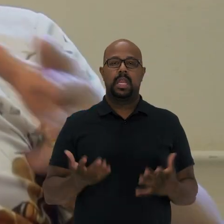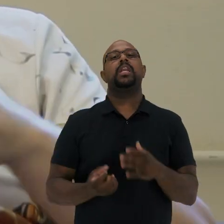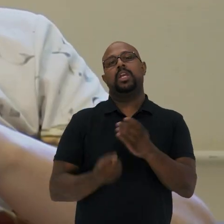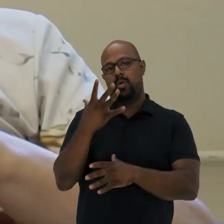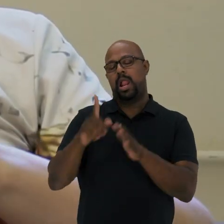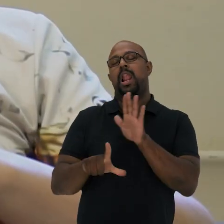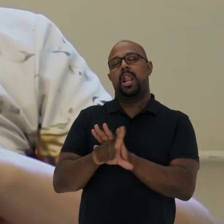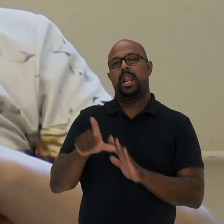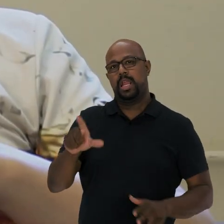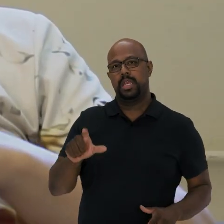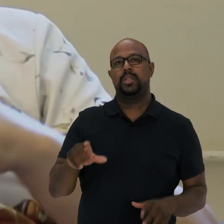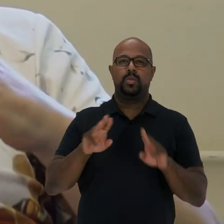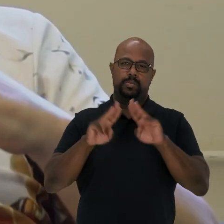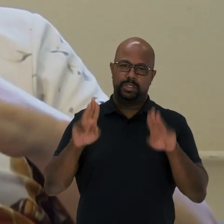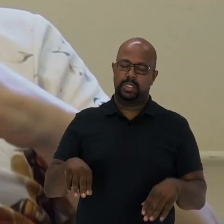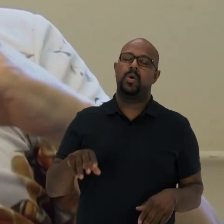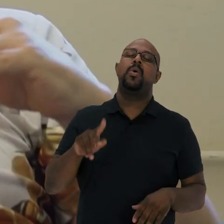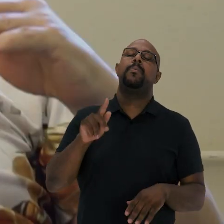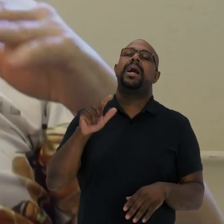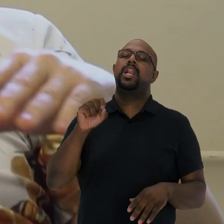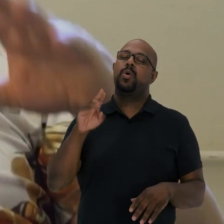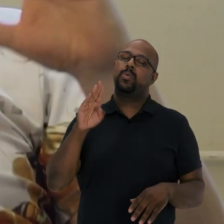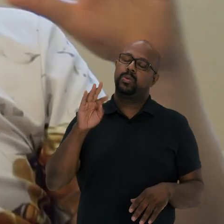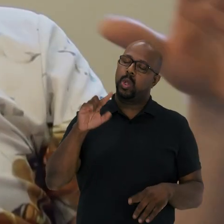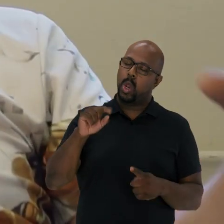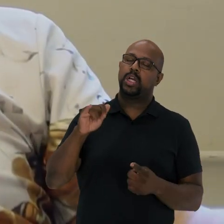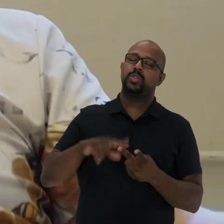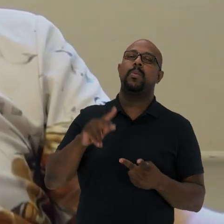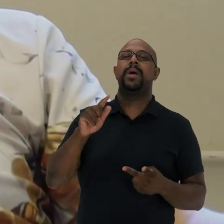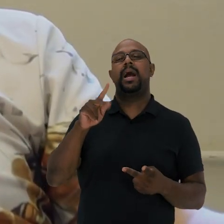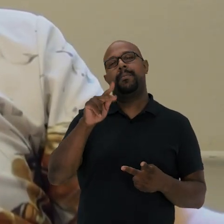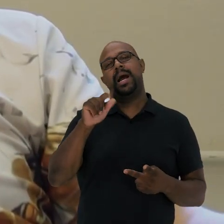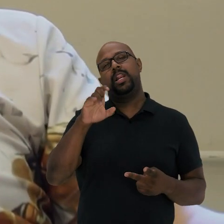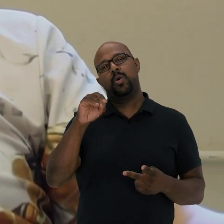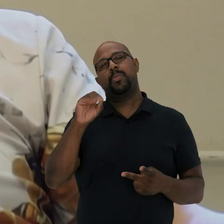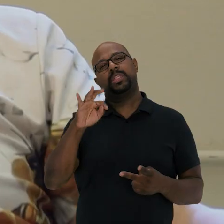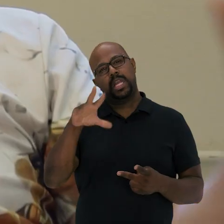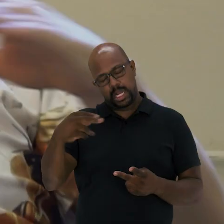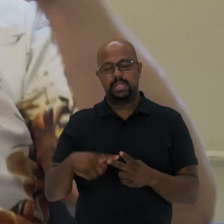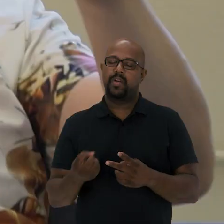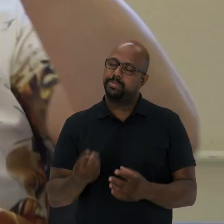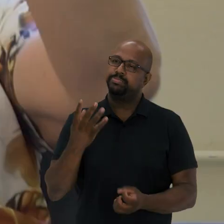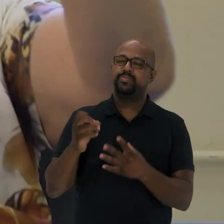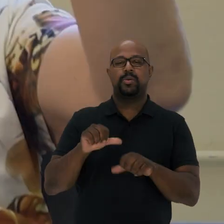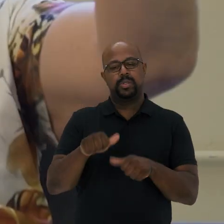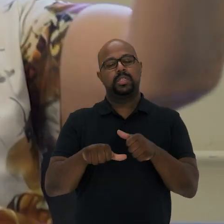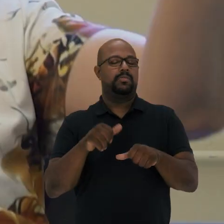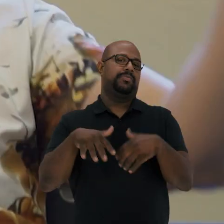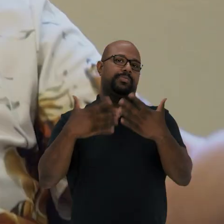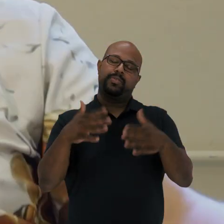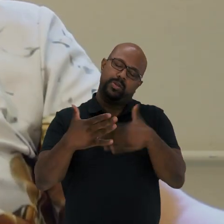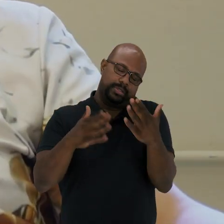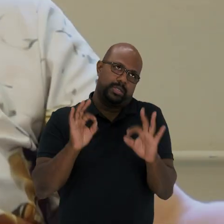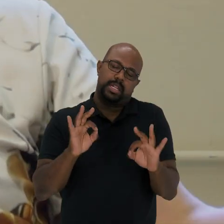criou a legislação do Museu Paleobotânico, Paleontológico, todas essas coisas aí que tem hoje. Que depois foram mudando,